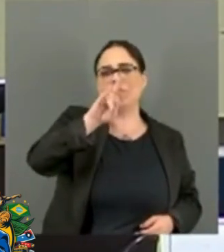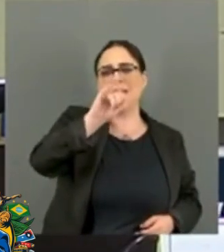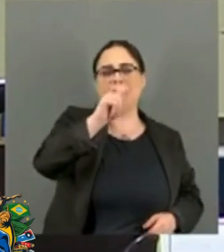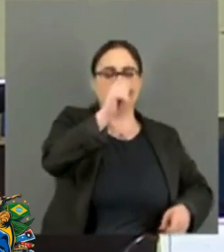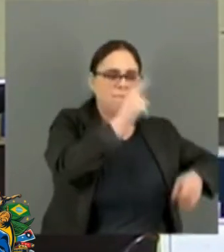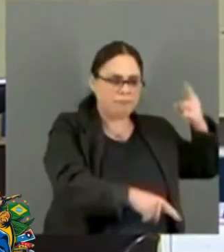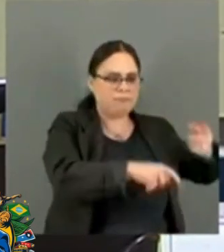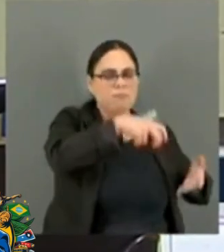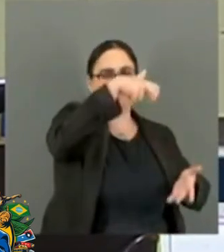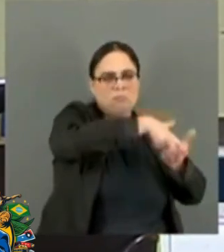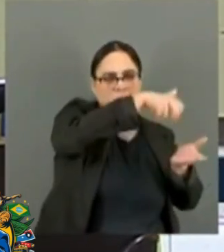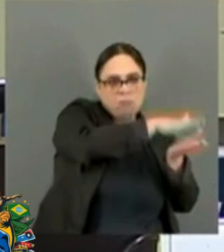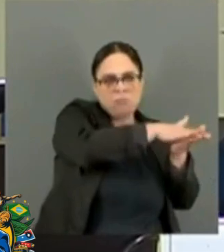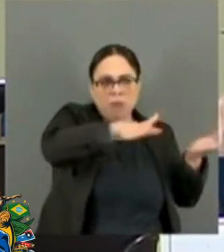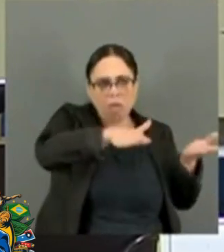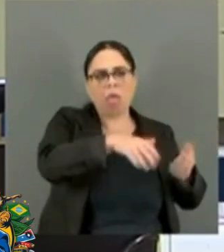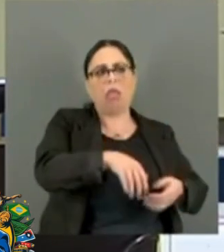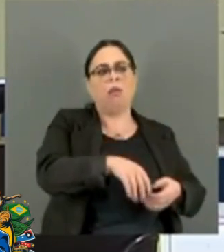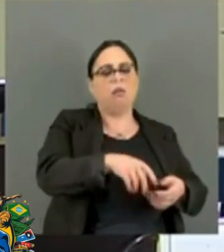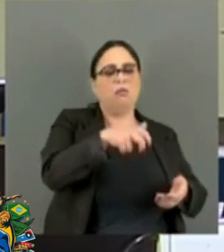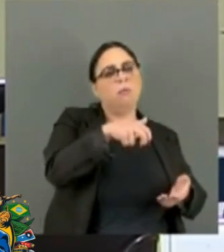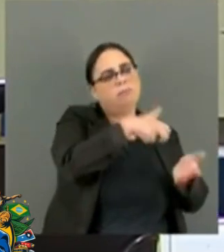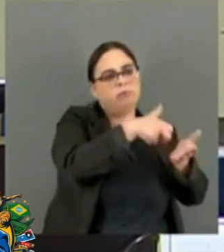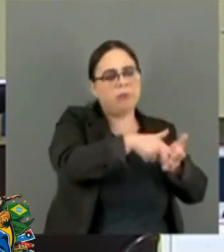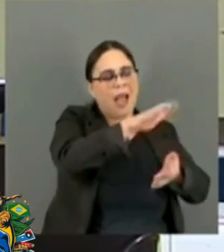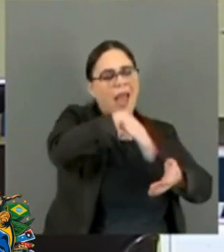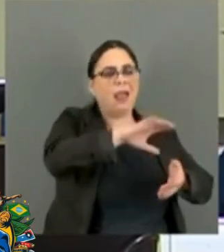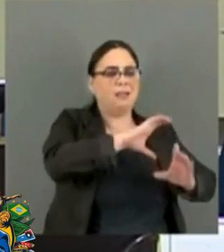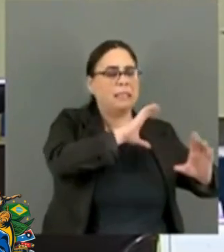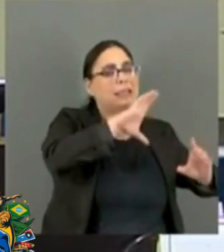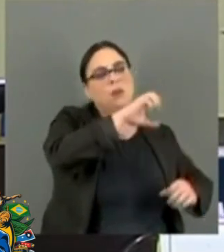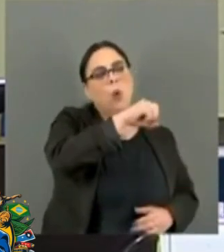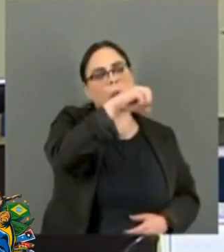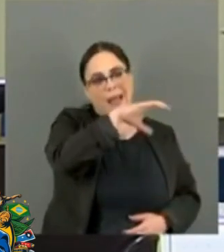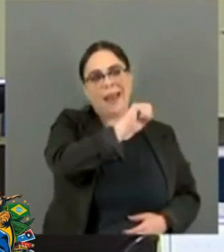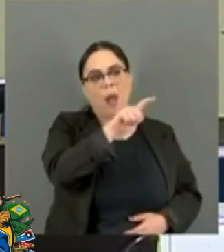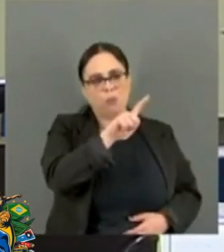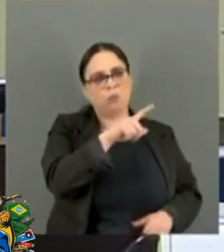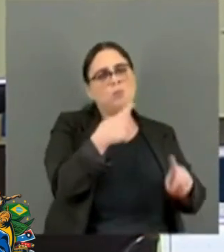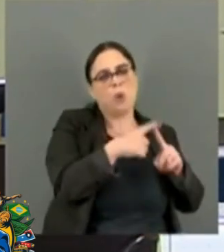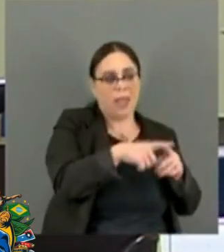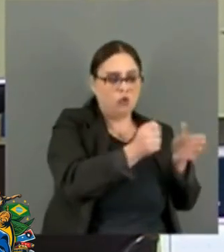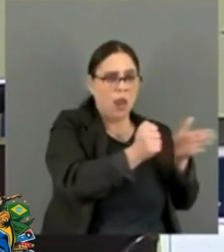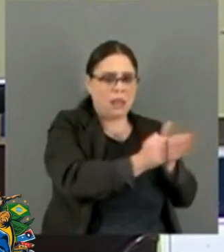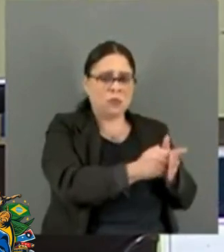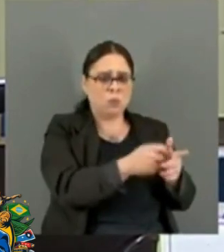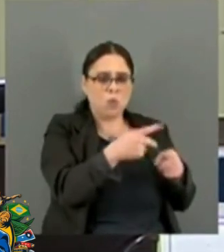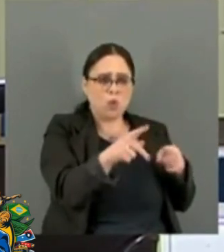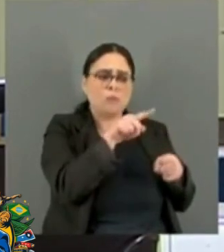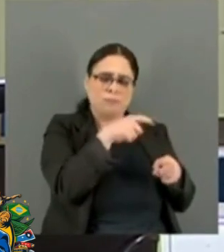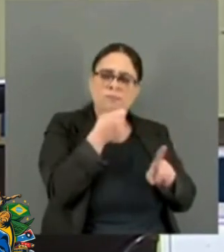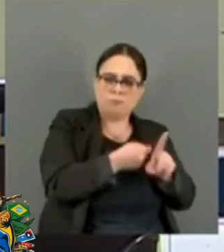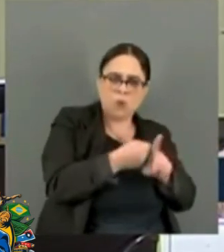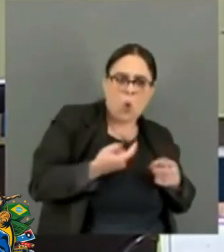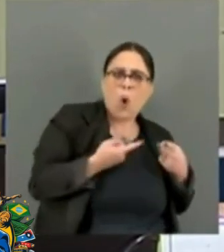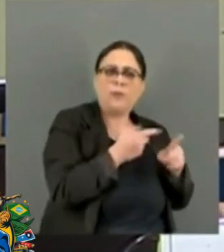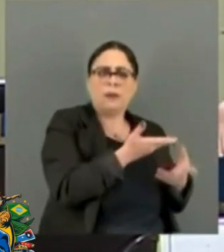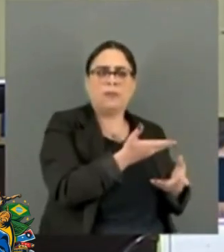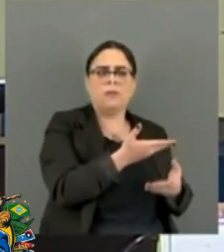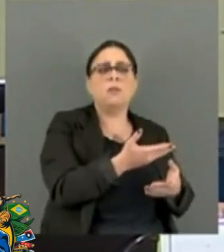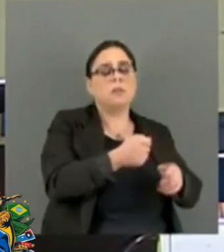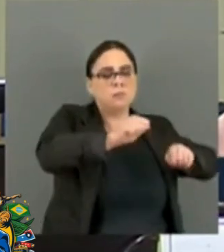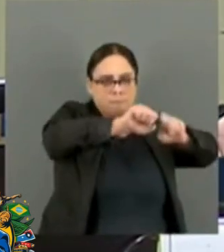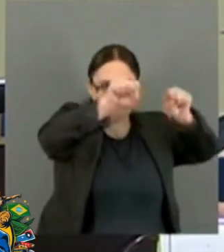para penalizar, para punir um canal responsável, porque simplesmente faz jornalismo, nós precisamos lutar contra isso. As